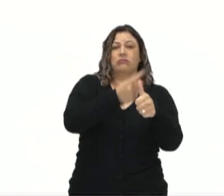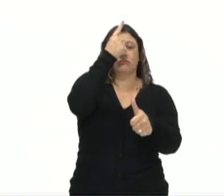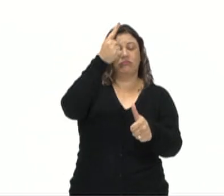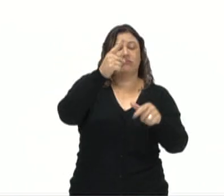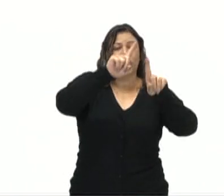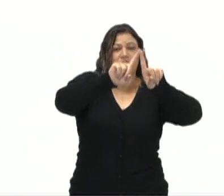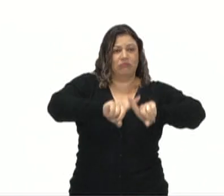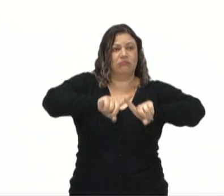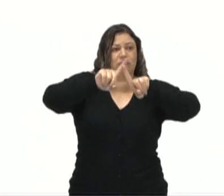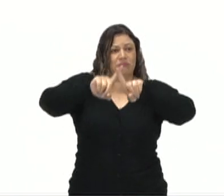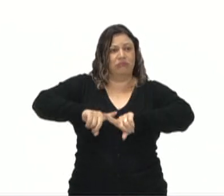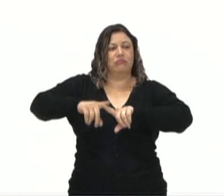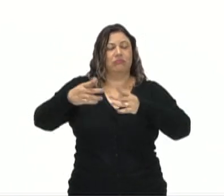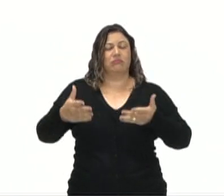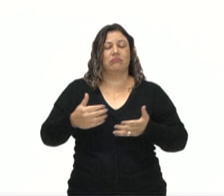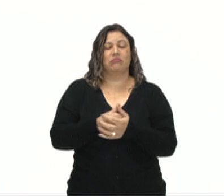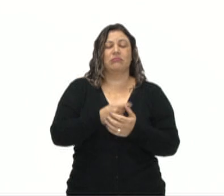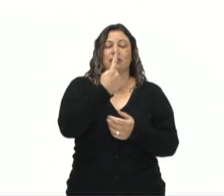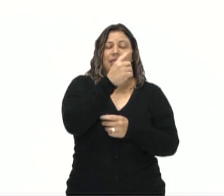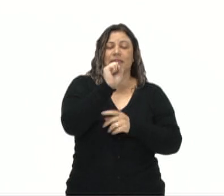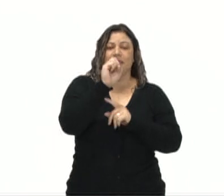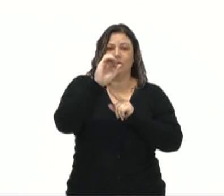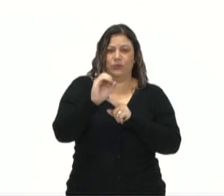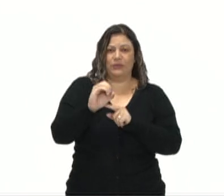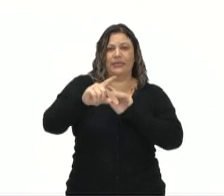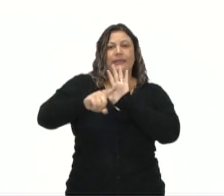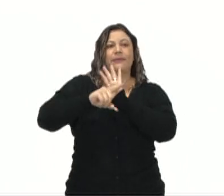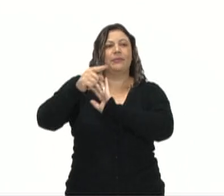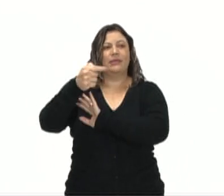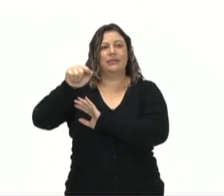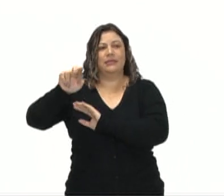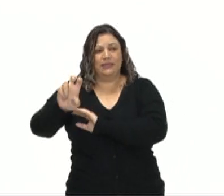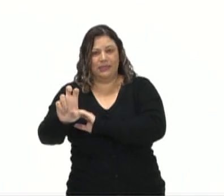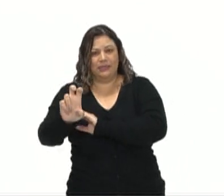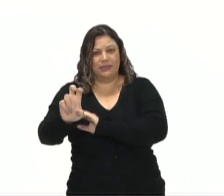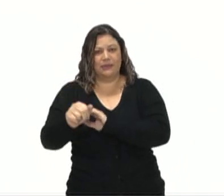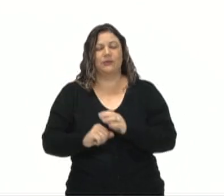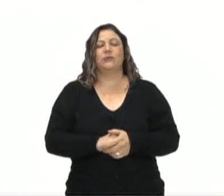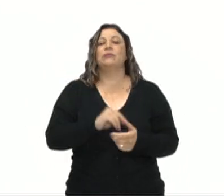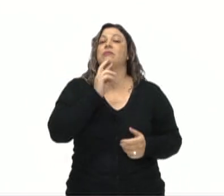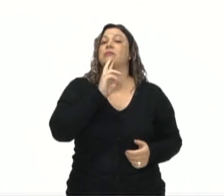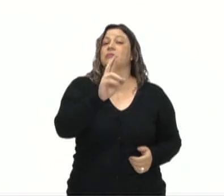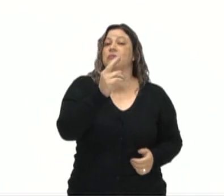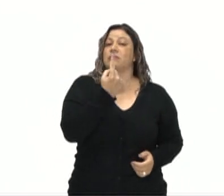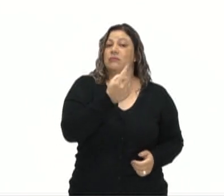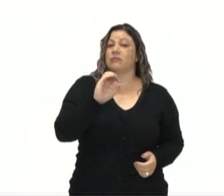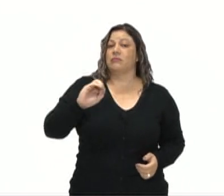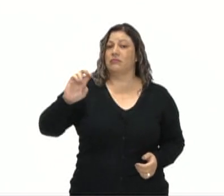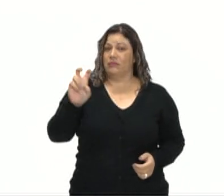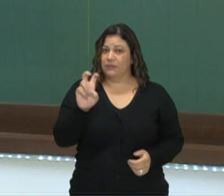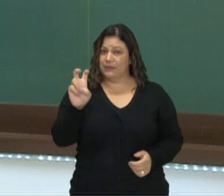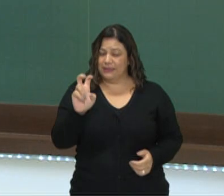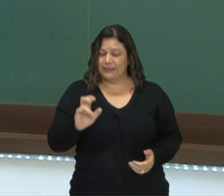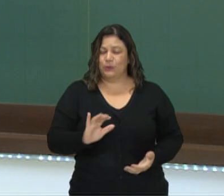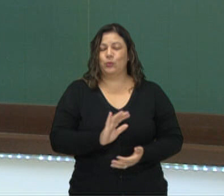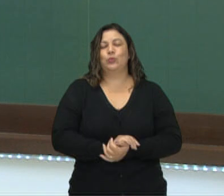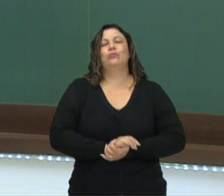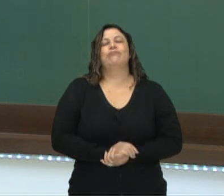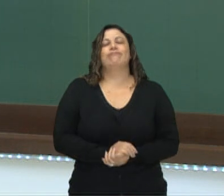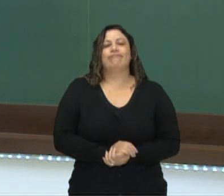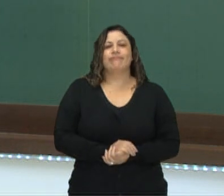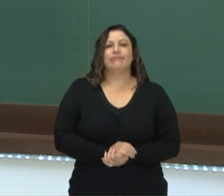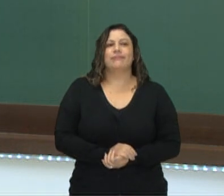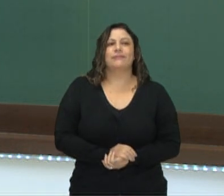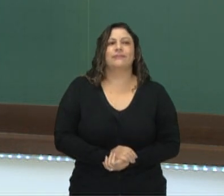multiplicação, 15 vezes 12, 180, menos 75. Resposta, né, resultado,